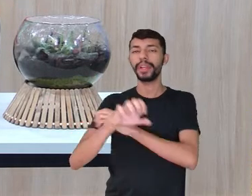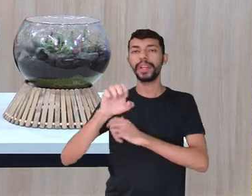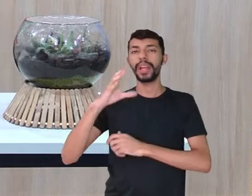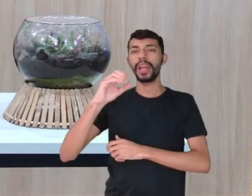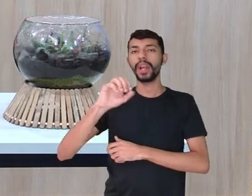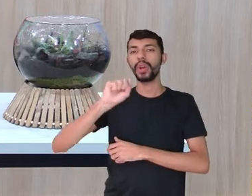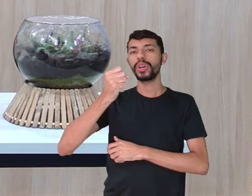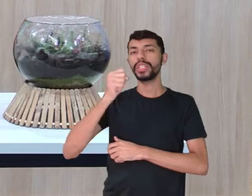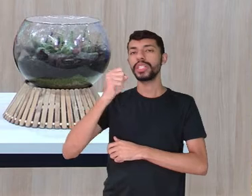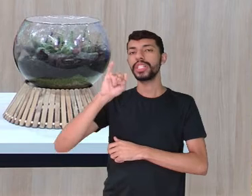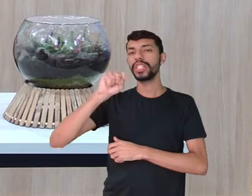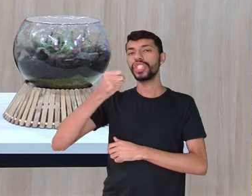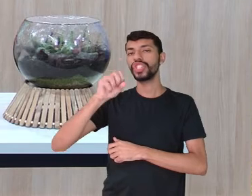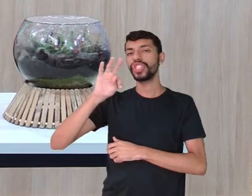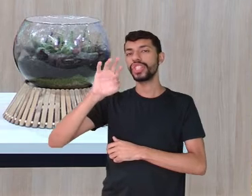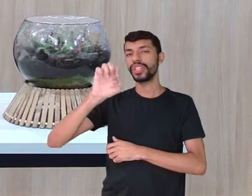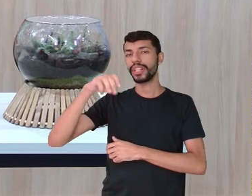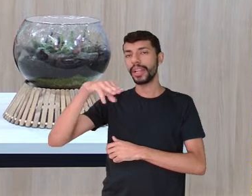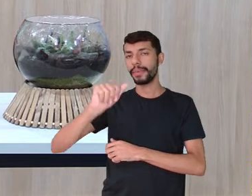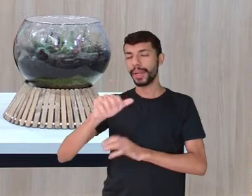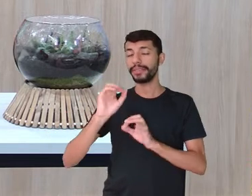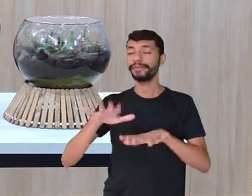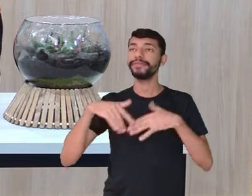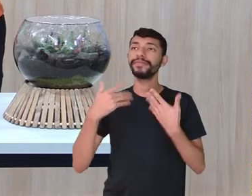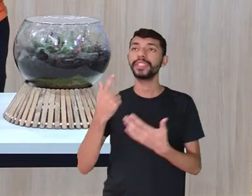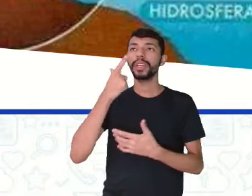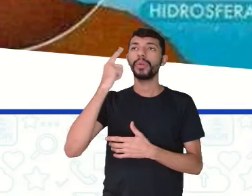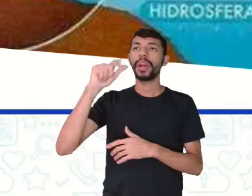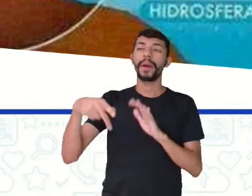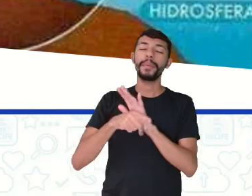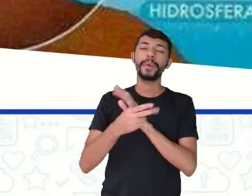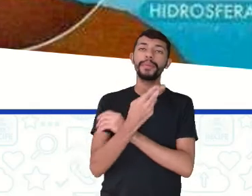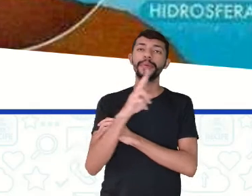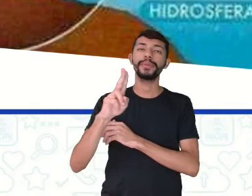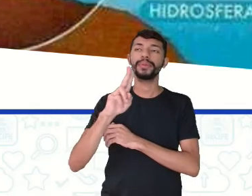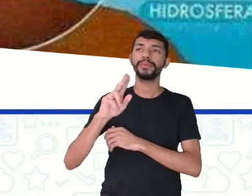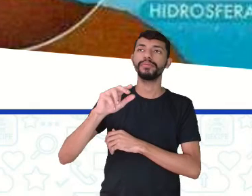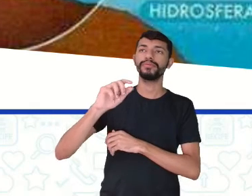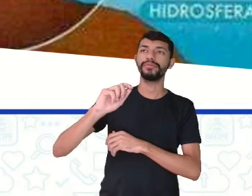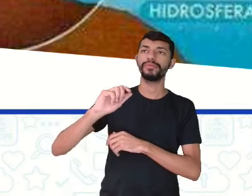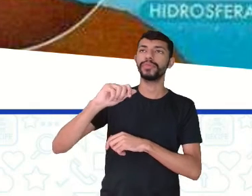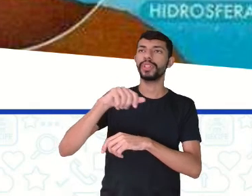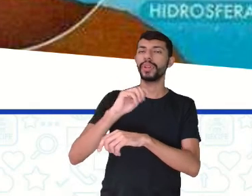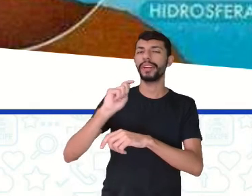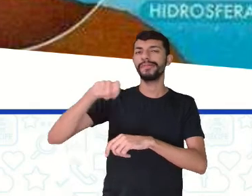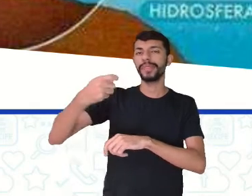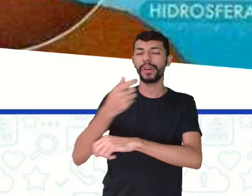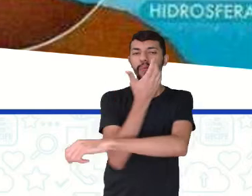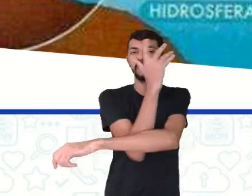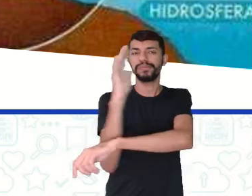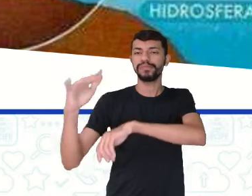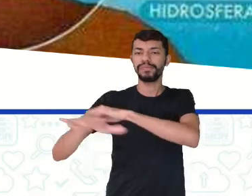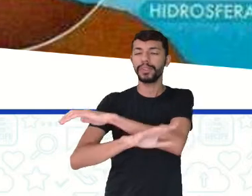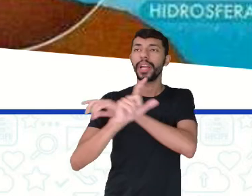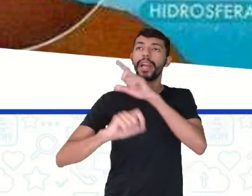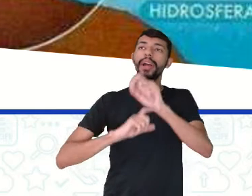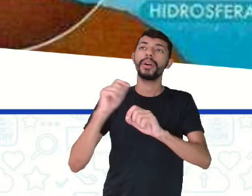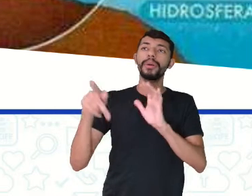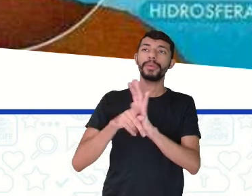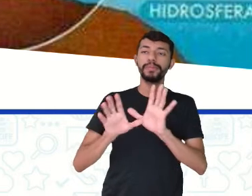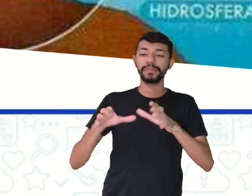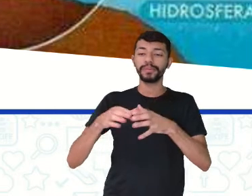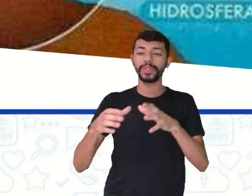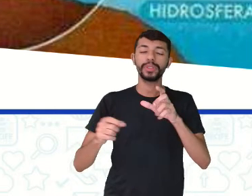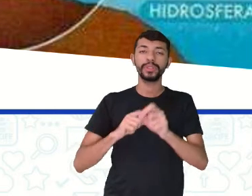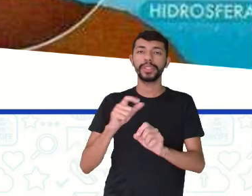um ecossistema, não é? Então, ecossistema é um nome dado a um conjunto de comunidades e essas comunidades que